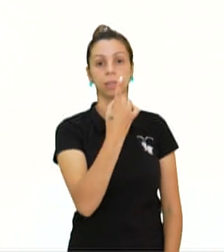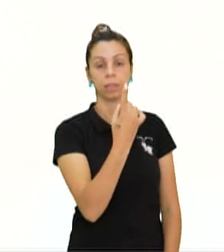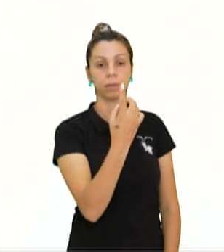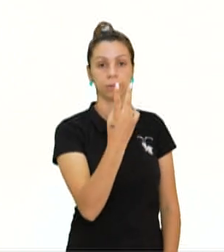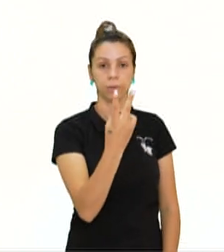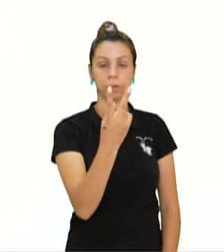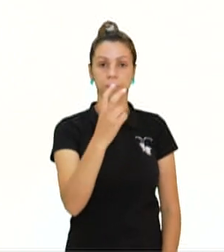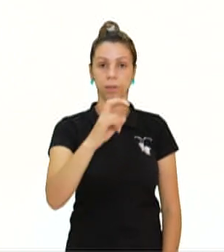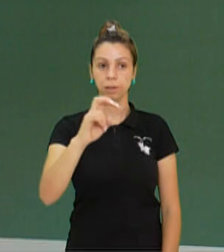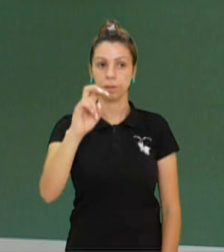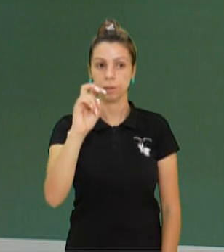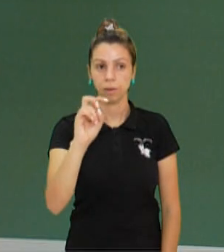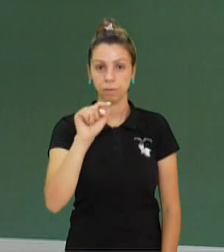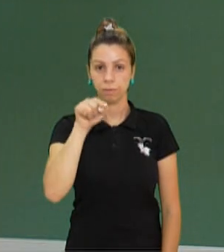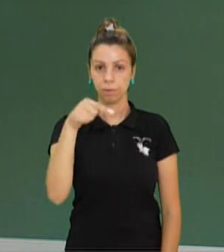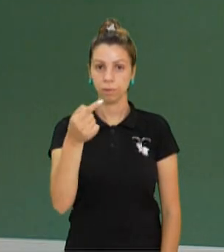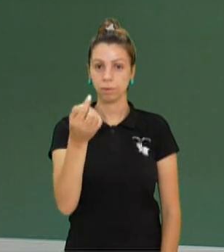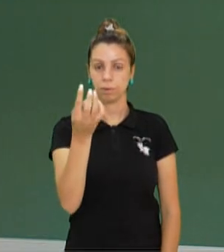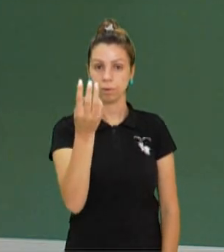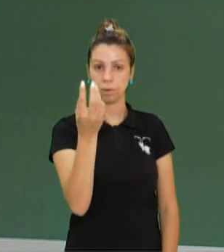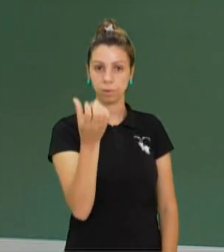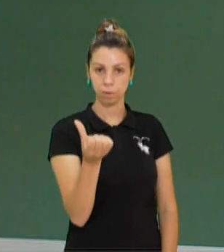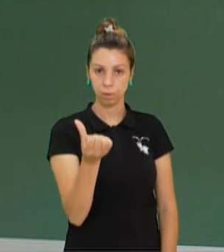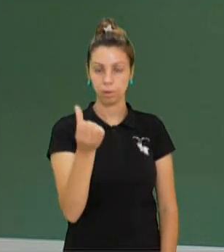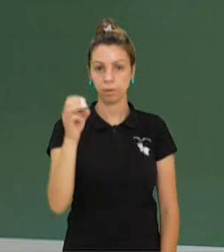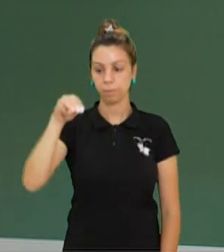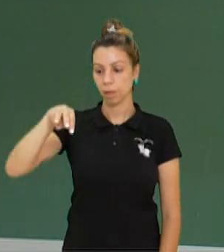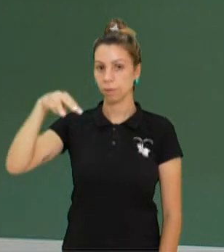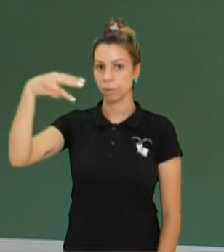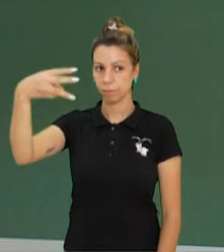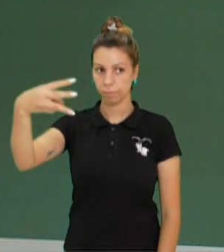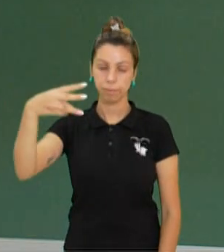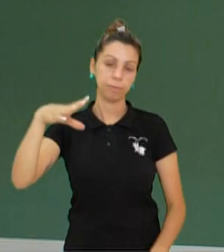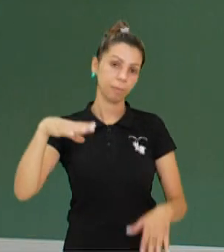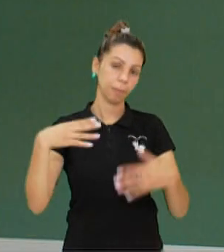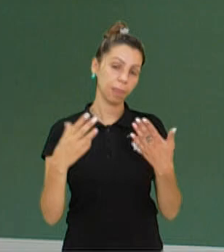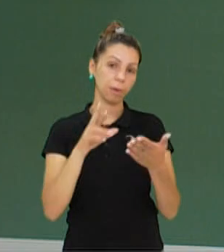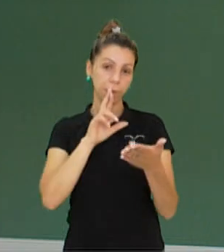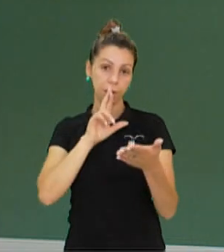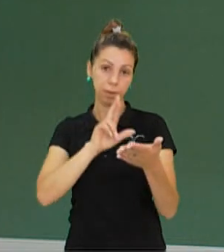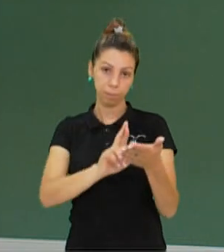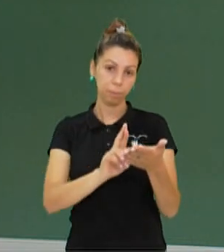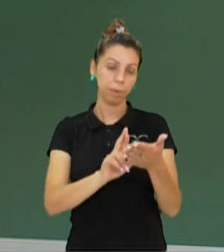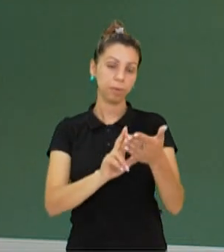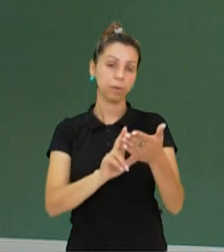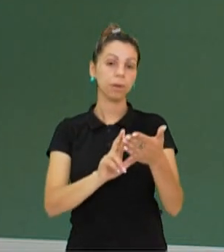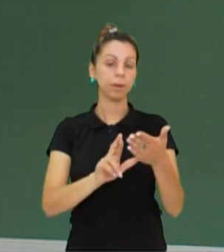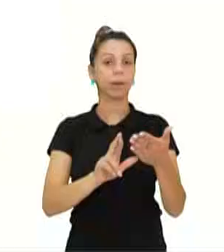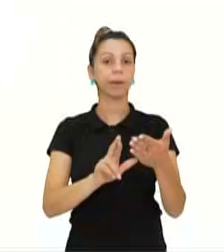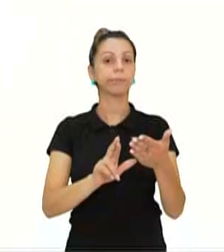125,6 metros cúbicos. Então, nossa alternativa A aqui, né?